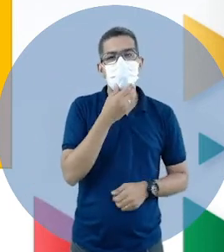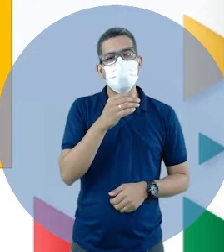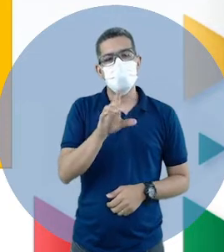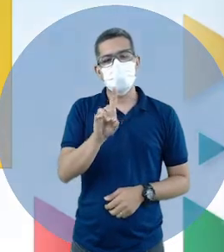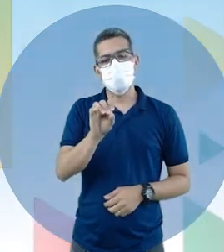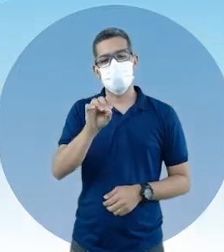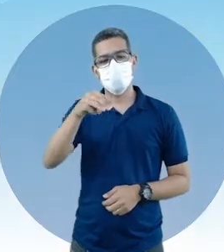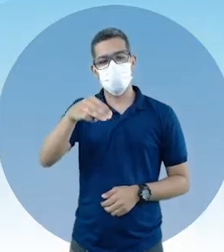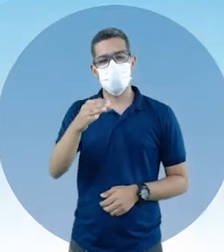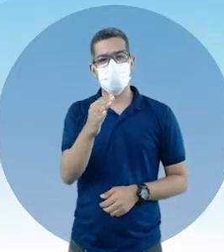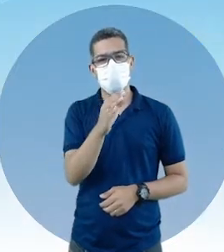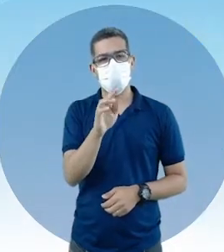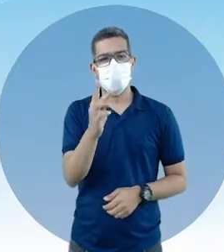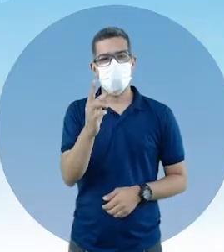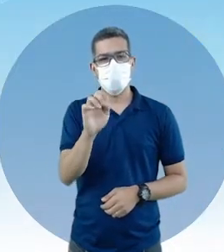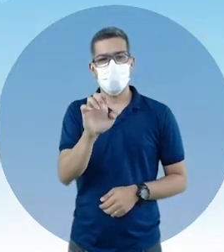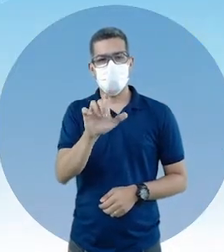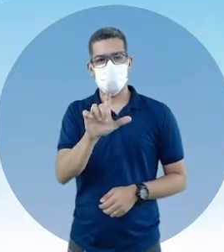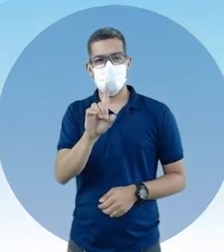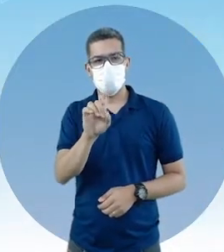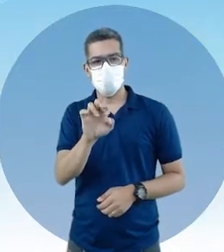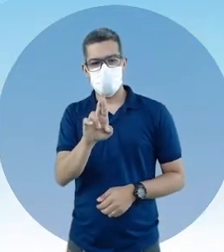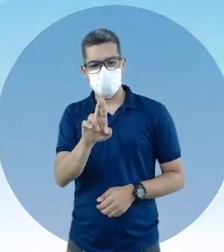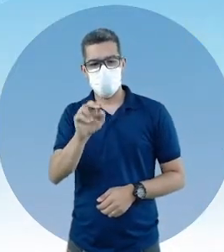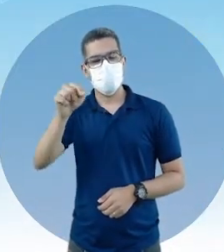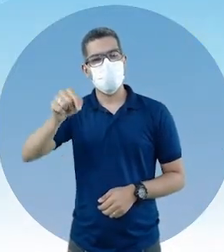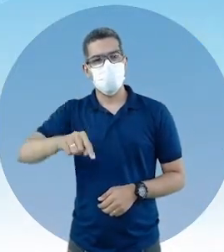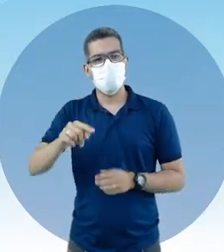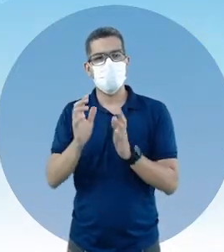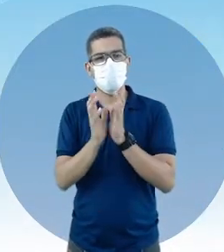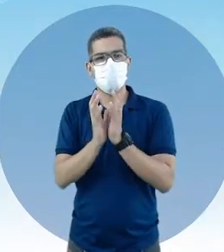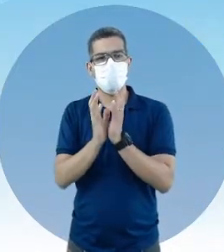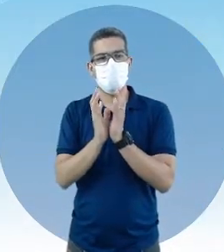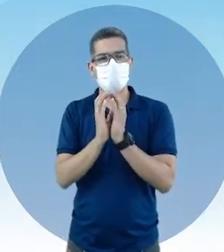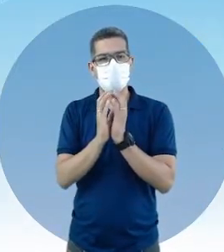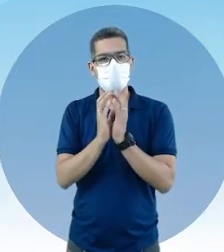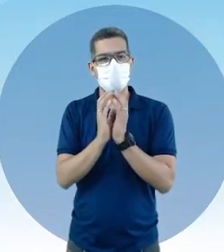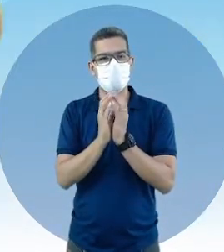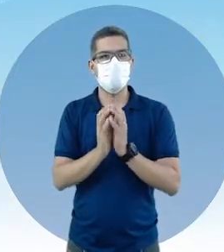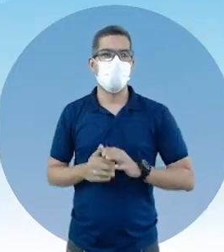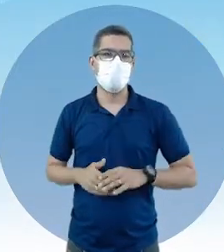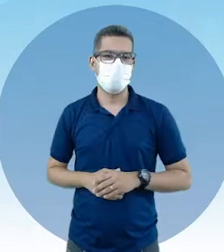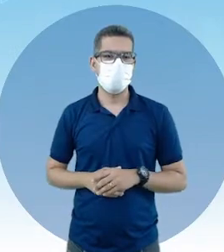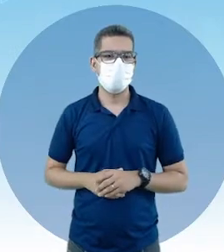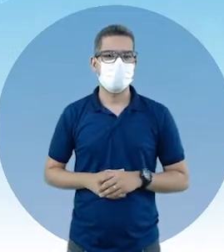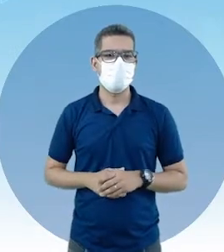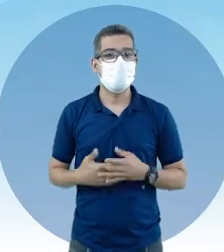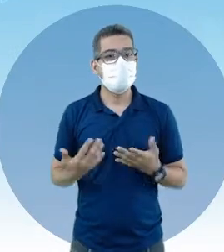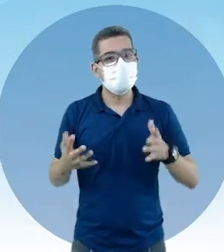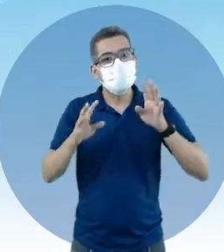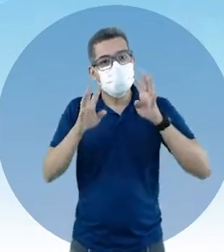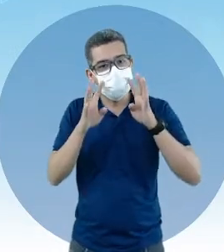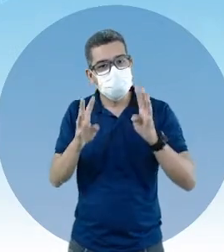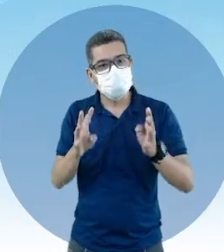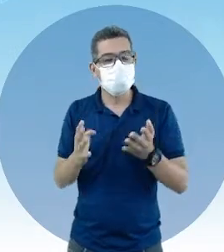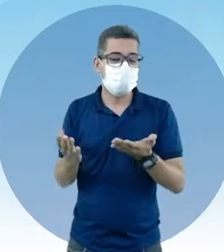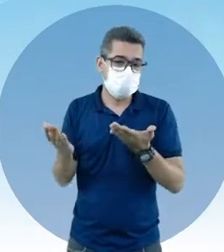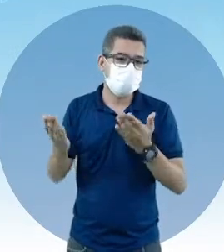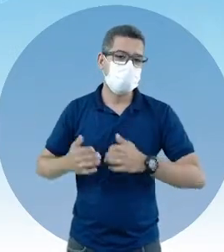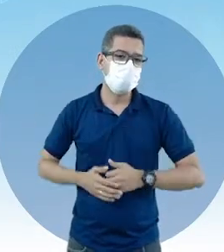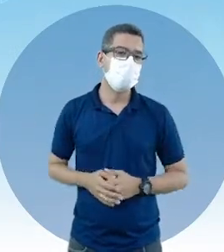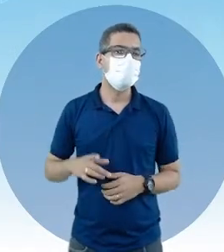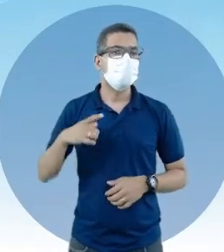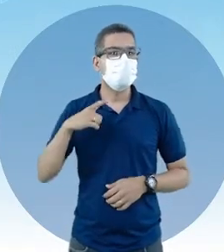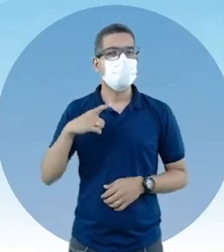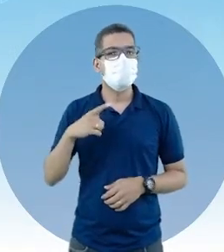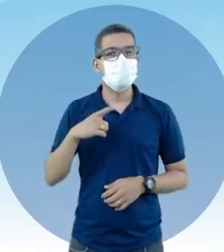Paulo II com Dom Helder em Recife. Então, é para se observar isso, essa